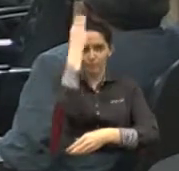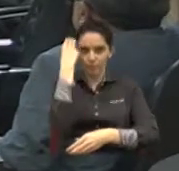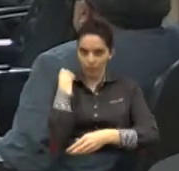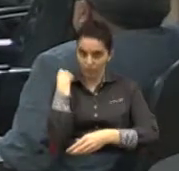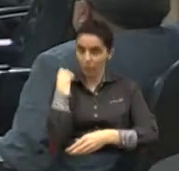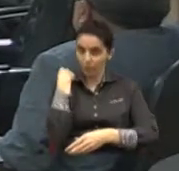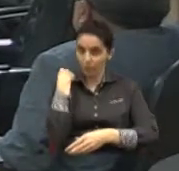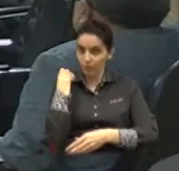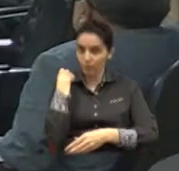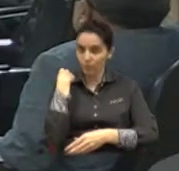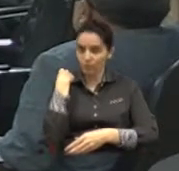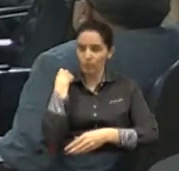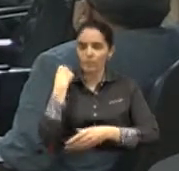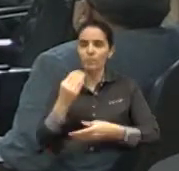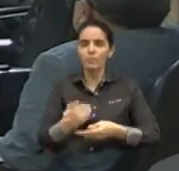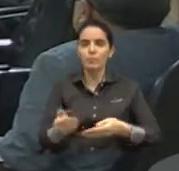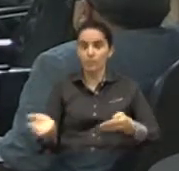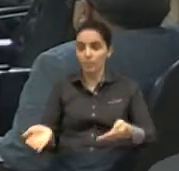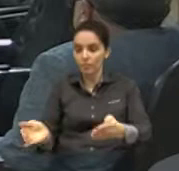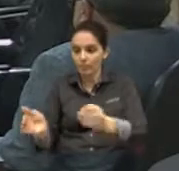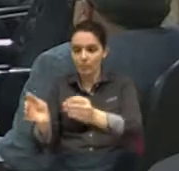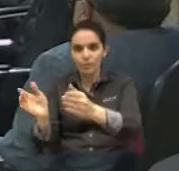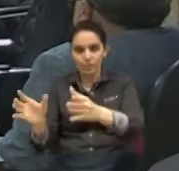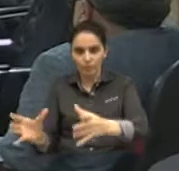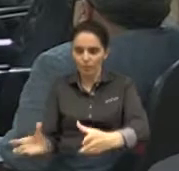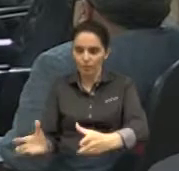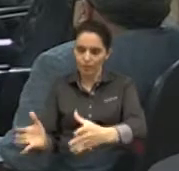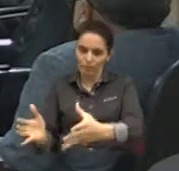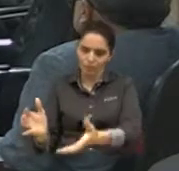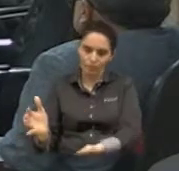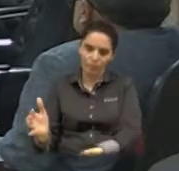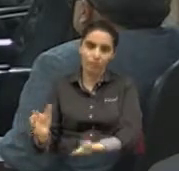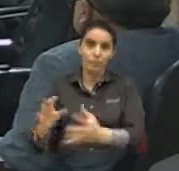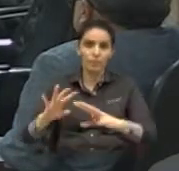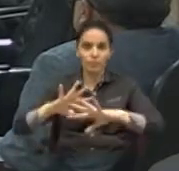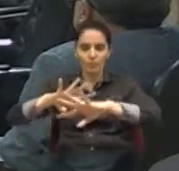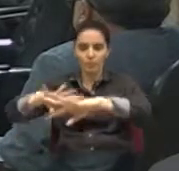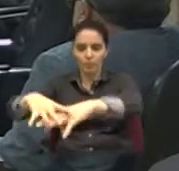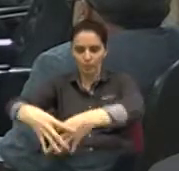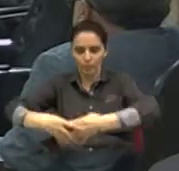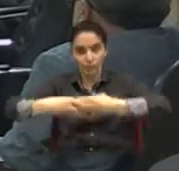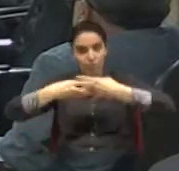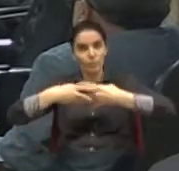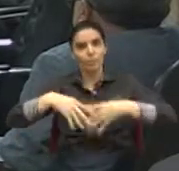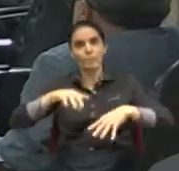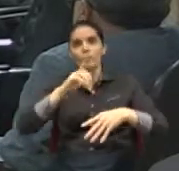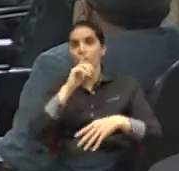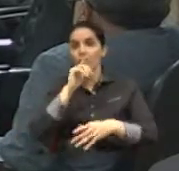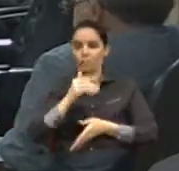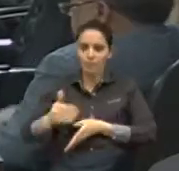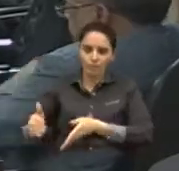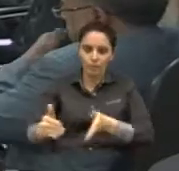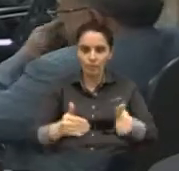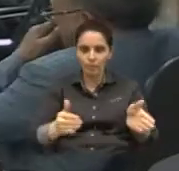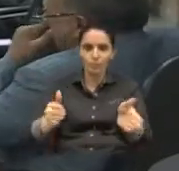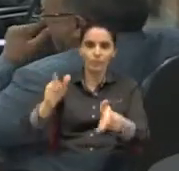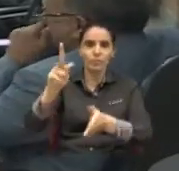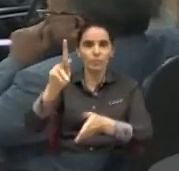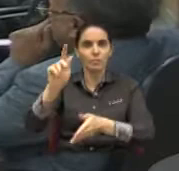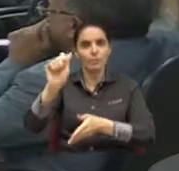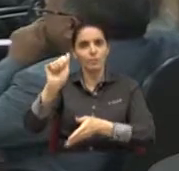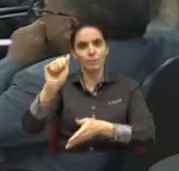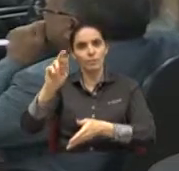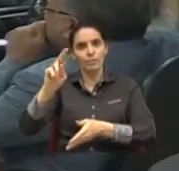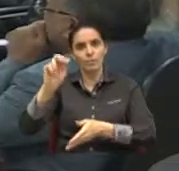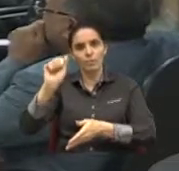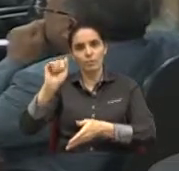da imagem de Aparecida, né, no Rio Paraíba. E assim, é realmente a Maria,